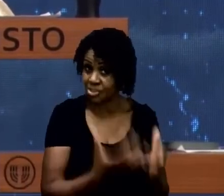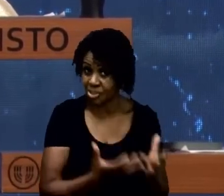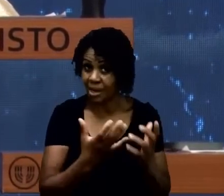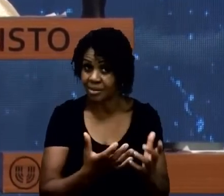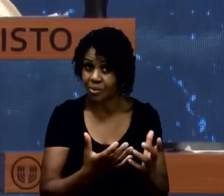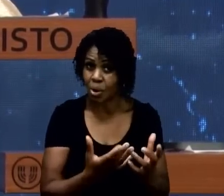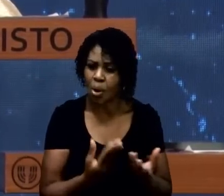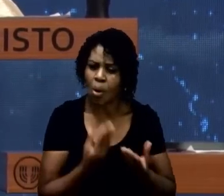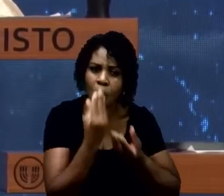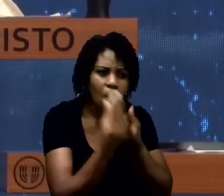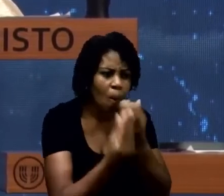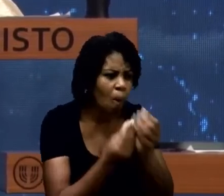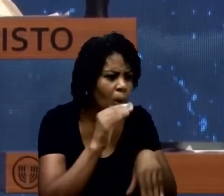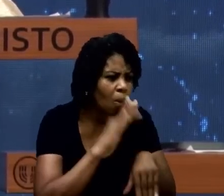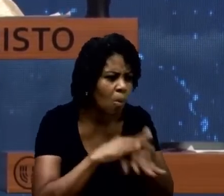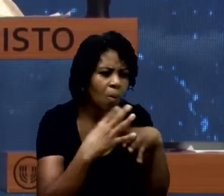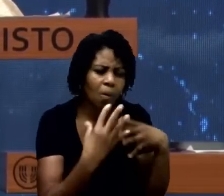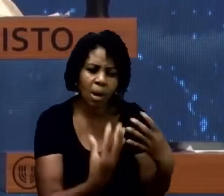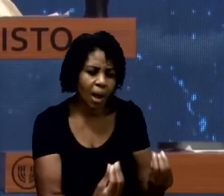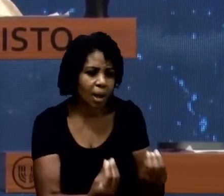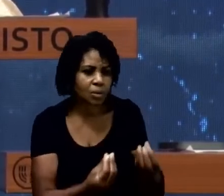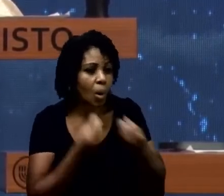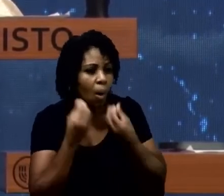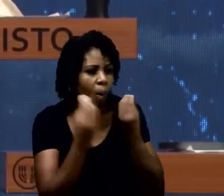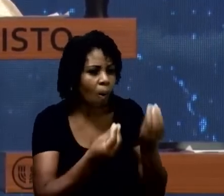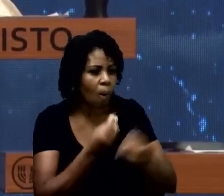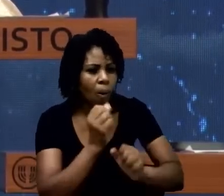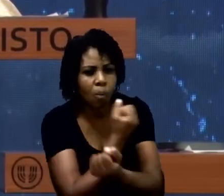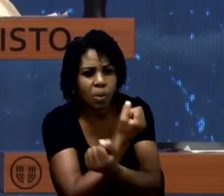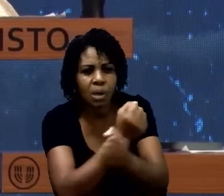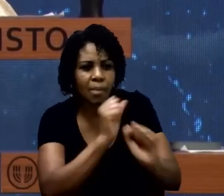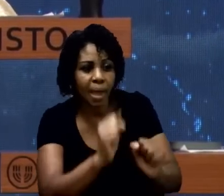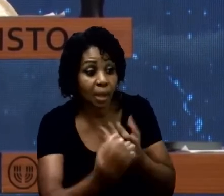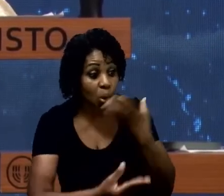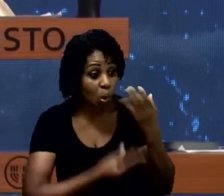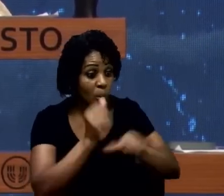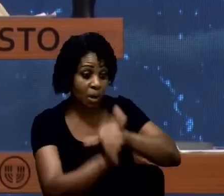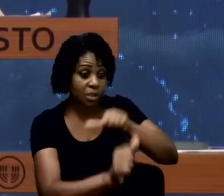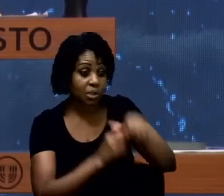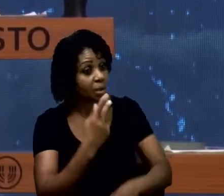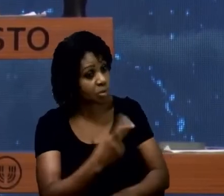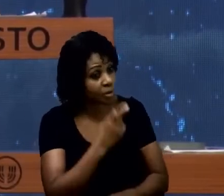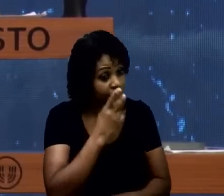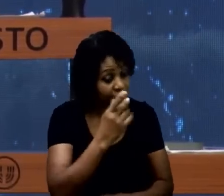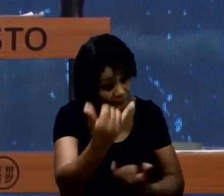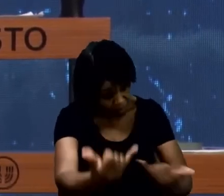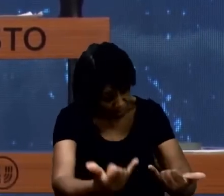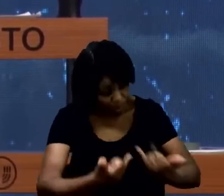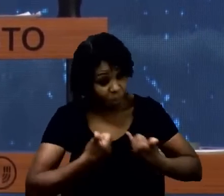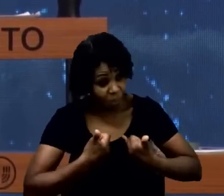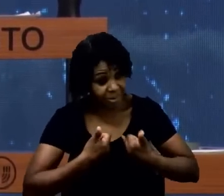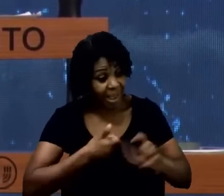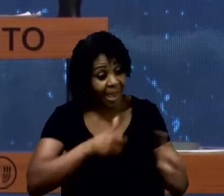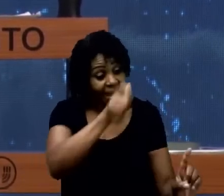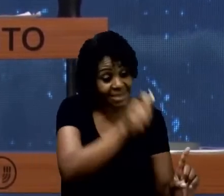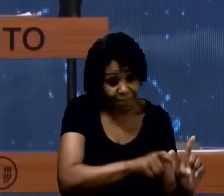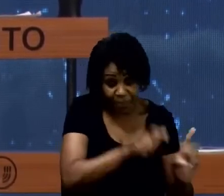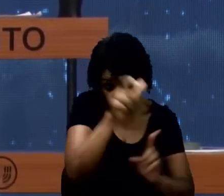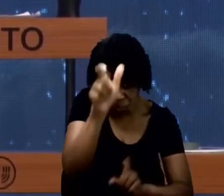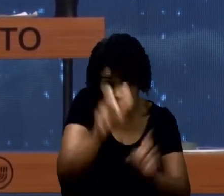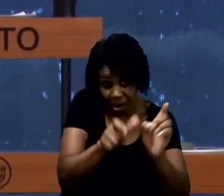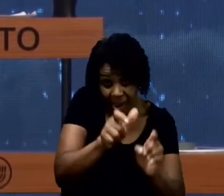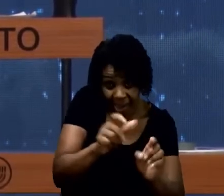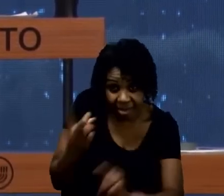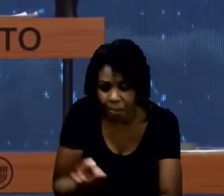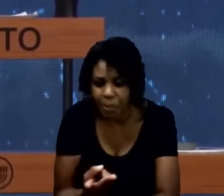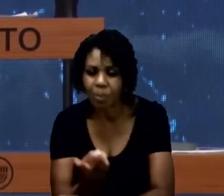Como é que você foi curado? Como é que você foi liberto? Como é que você foi restaurado? Me fala. Essa pessoa vai te procurar. Sabe por quê?